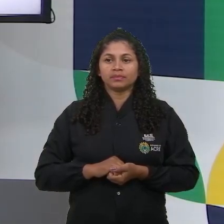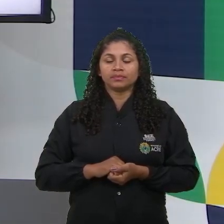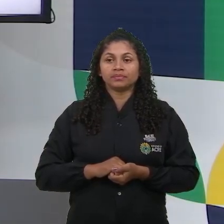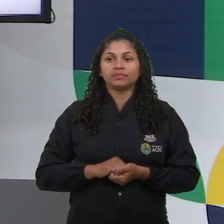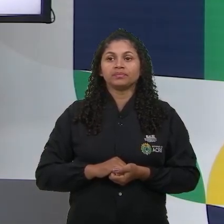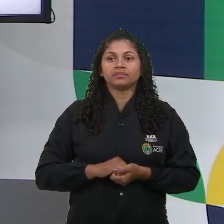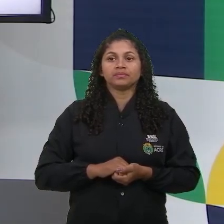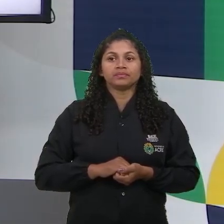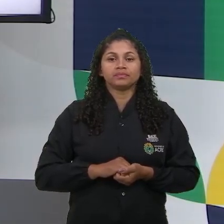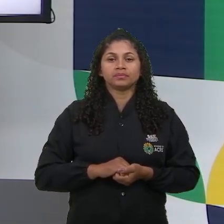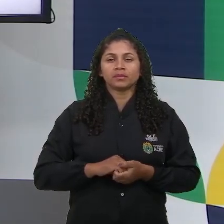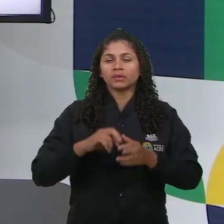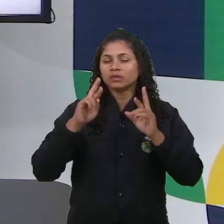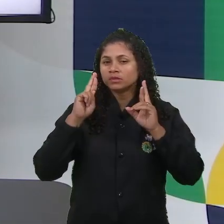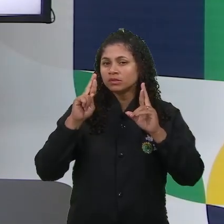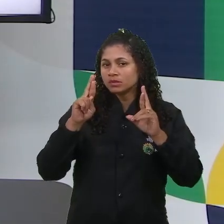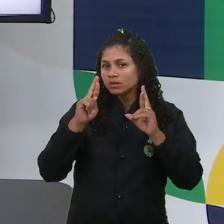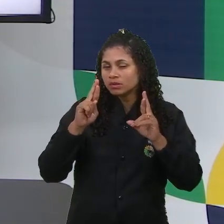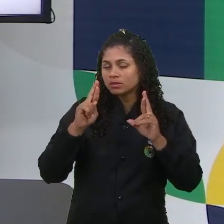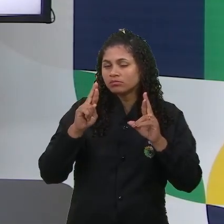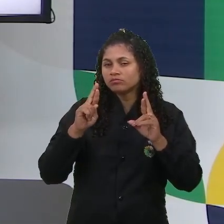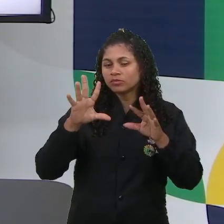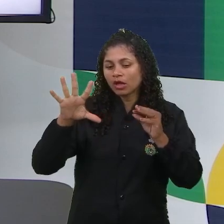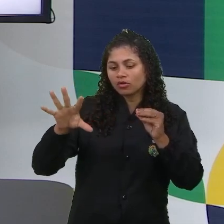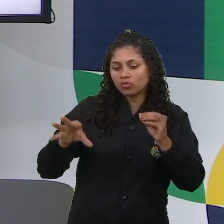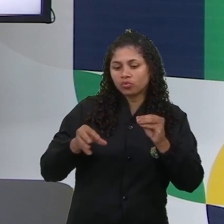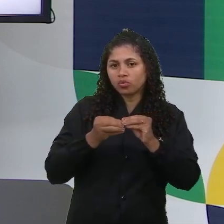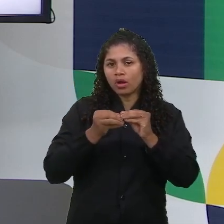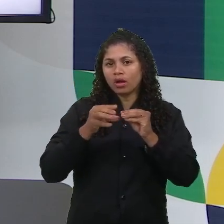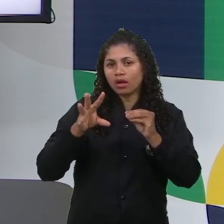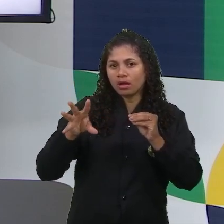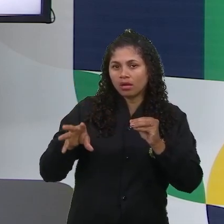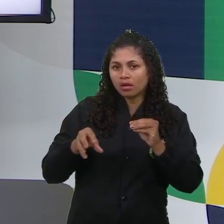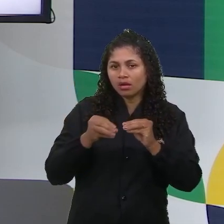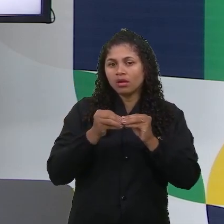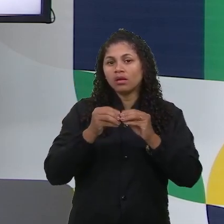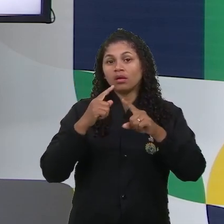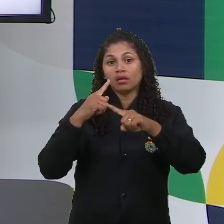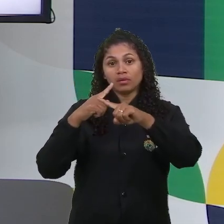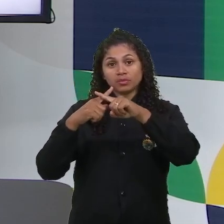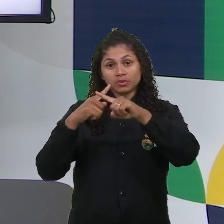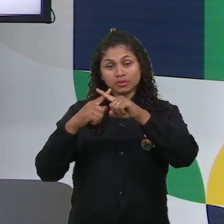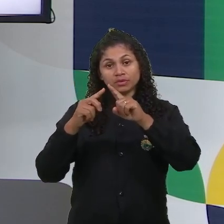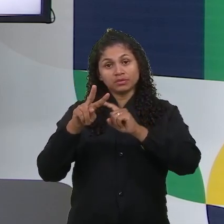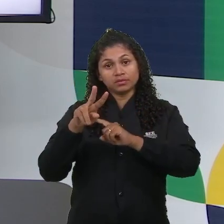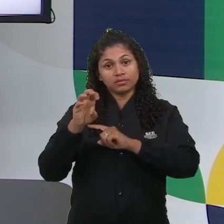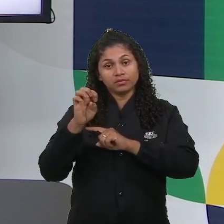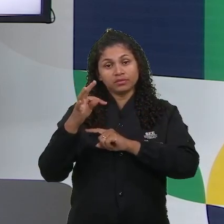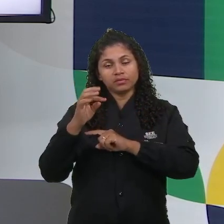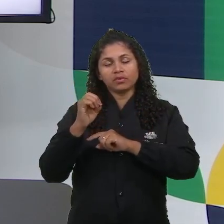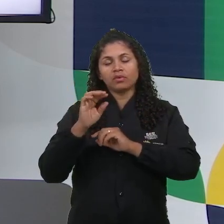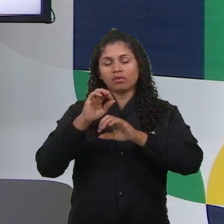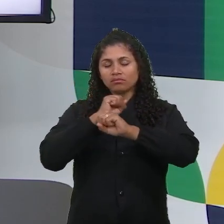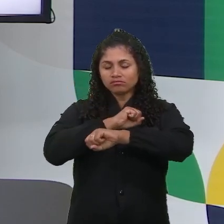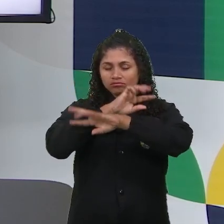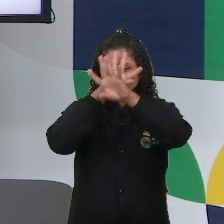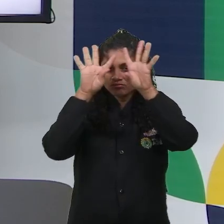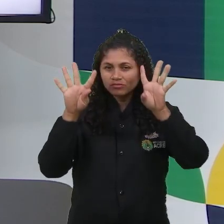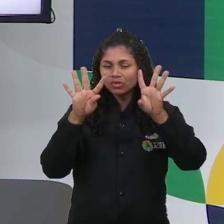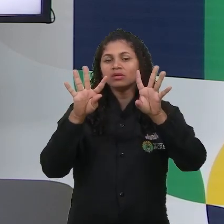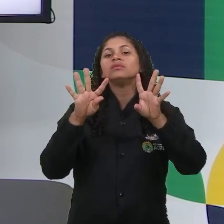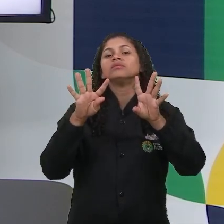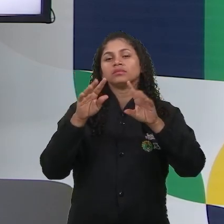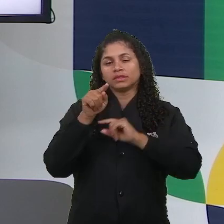Pois bem, eu espero que essa adição e multiplicação de vetores tenha ficado claro para vocês. Trabalhar com